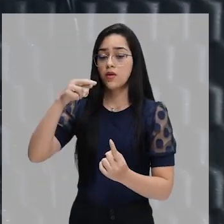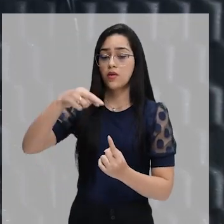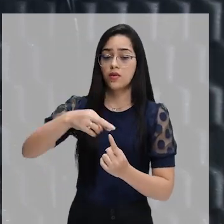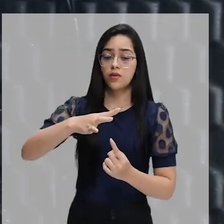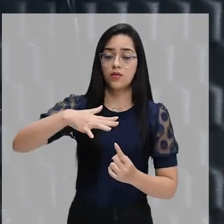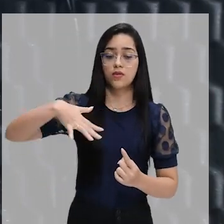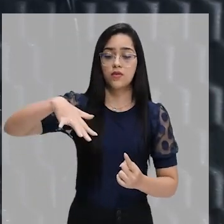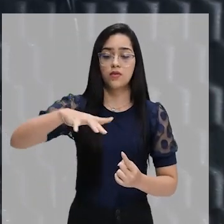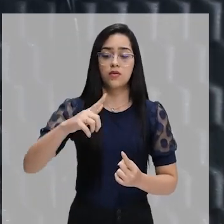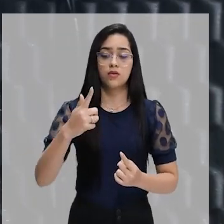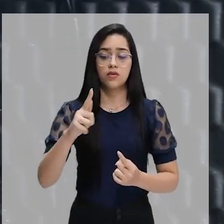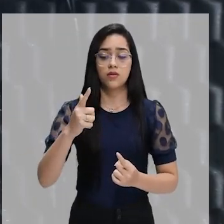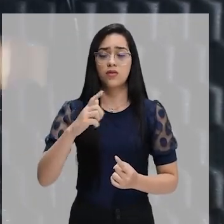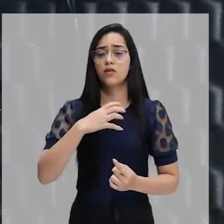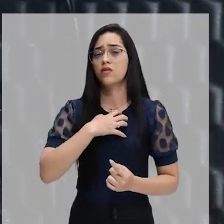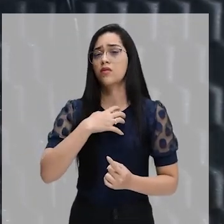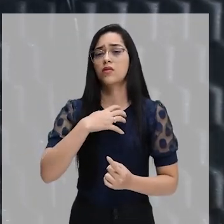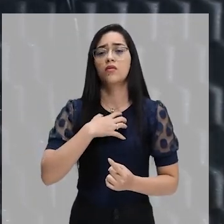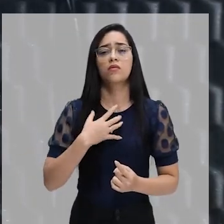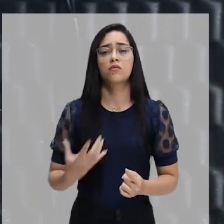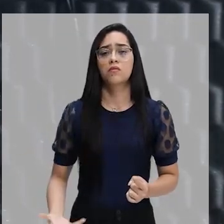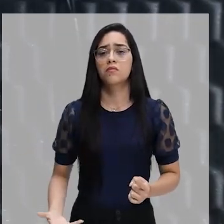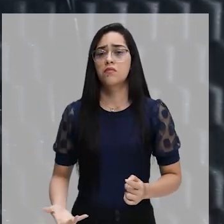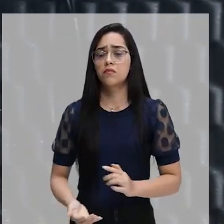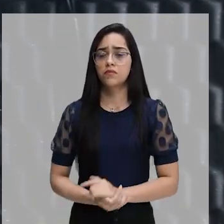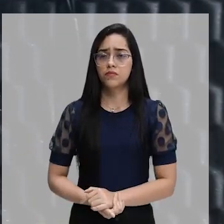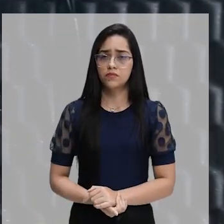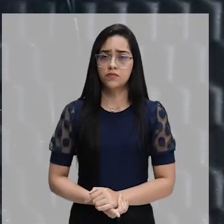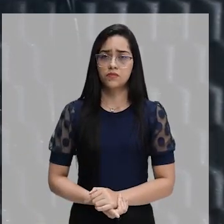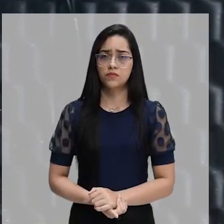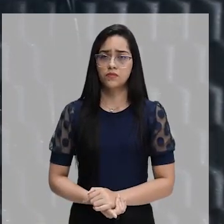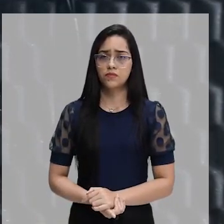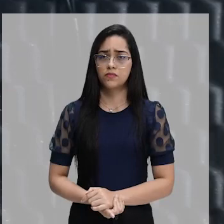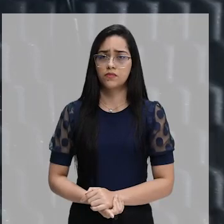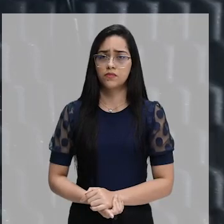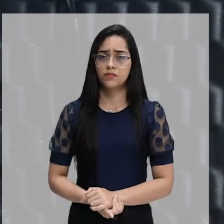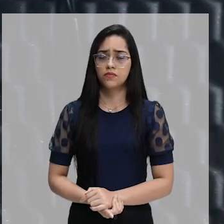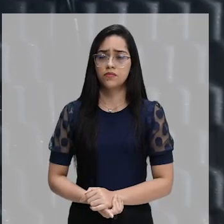referência espacial, geográfica e sentimental?